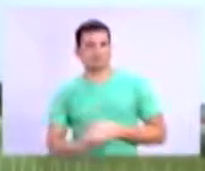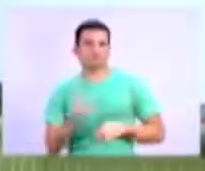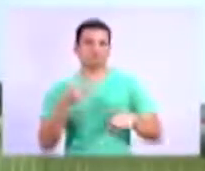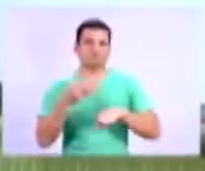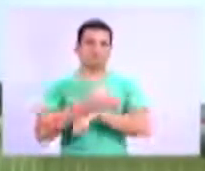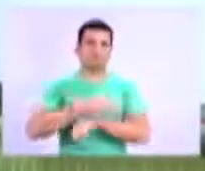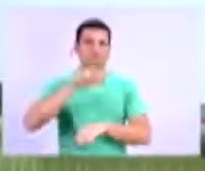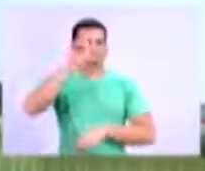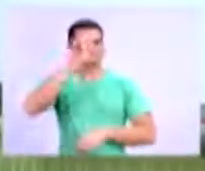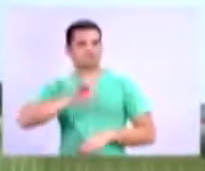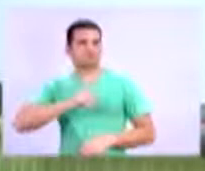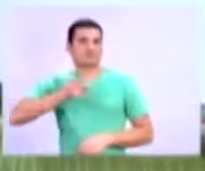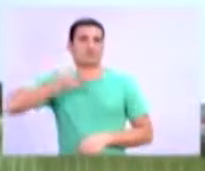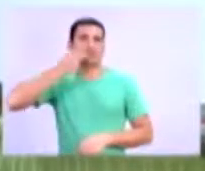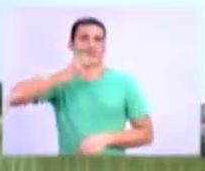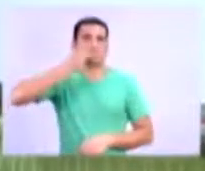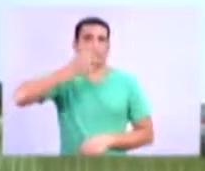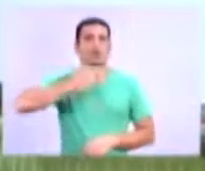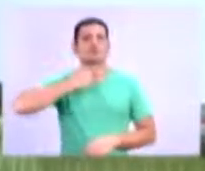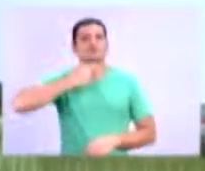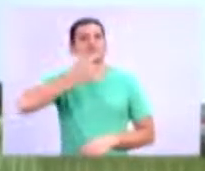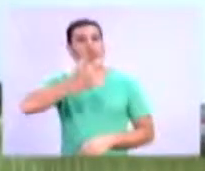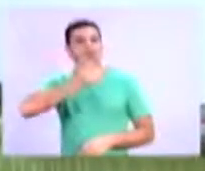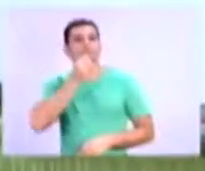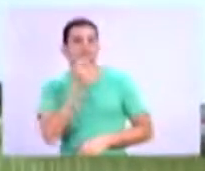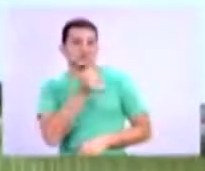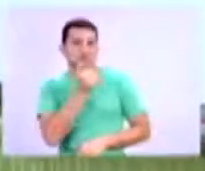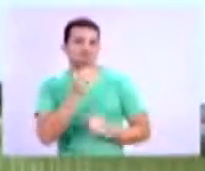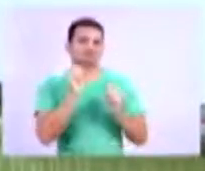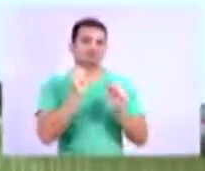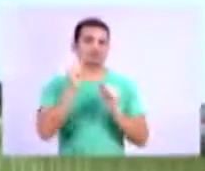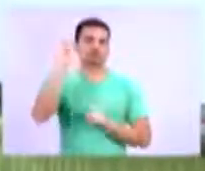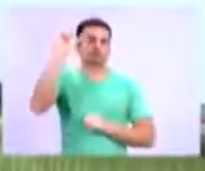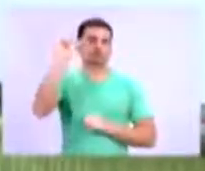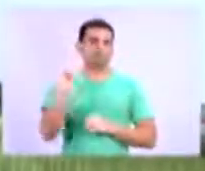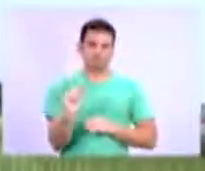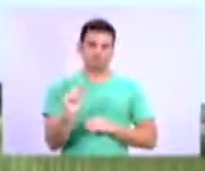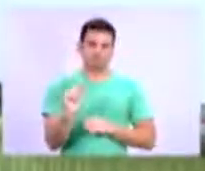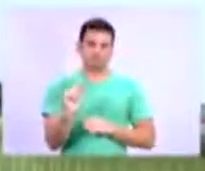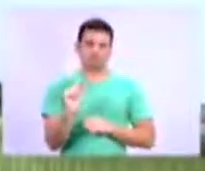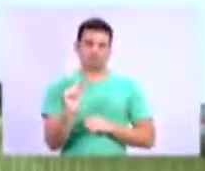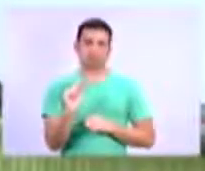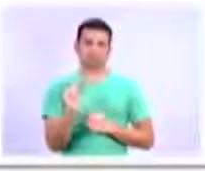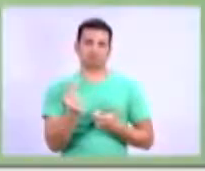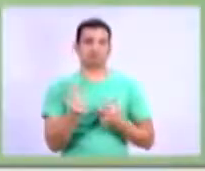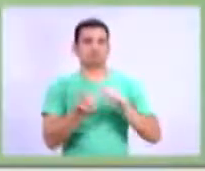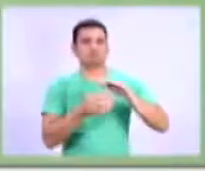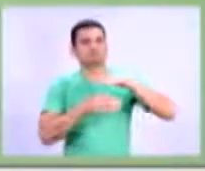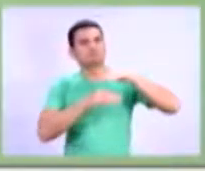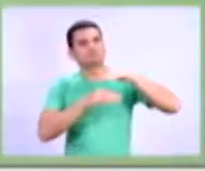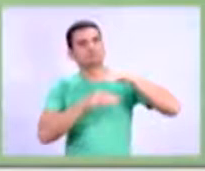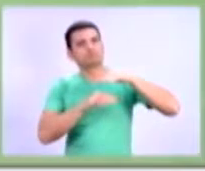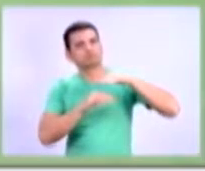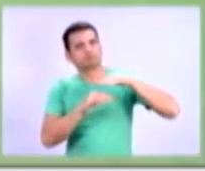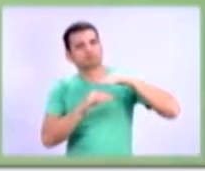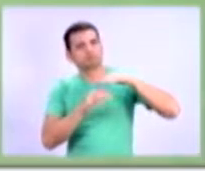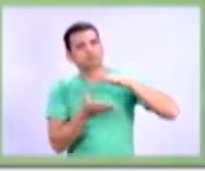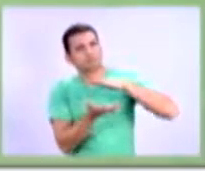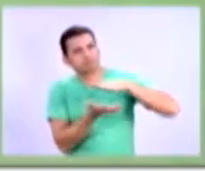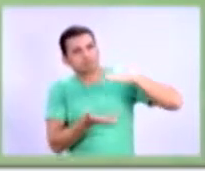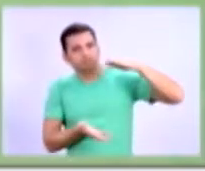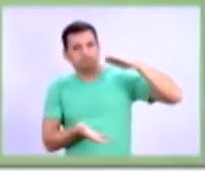ao discurso, nós poderíamos estar diminuindo essa distância entre essas classes